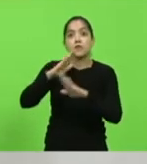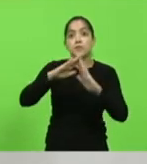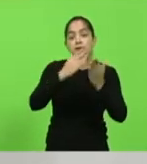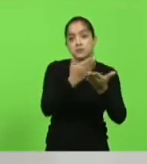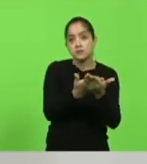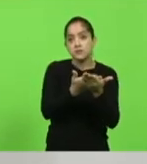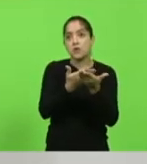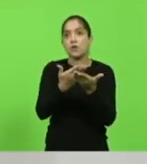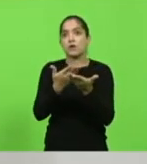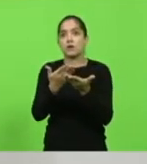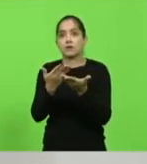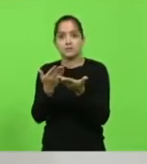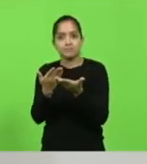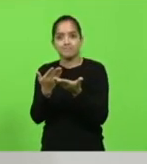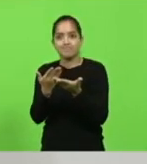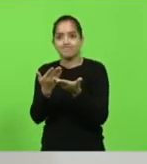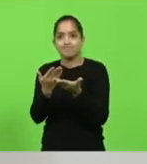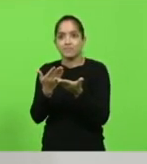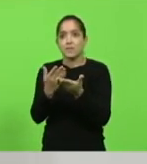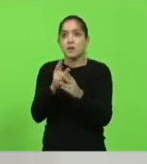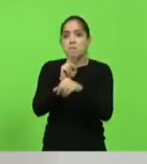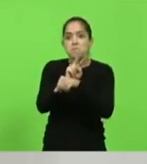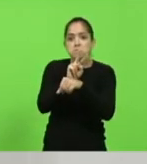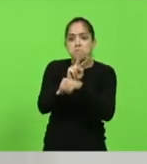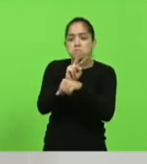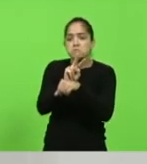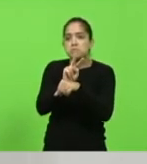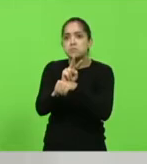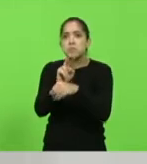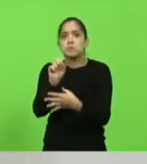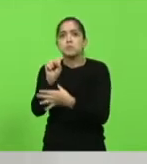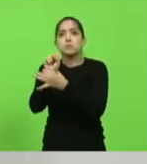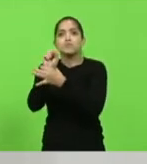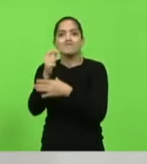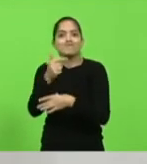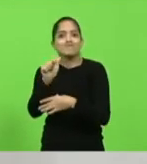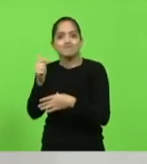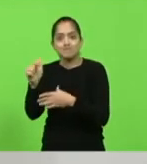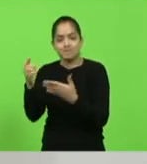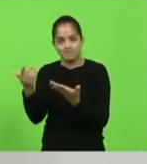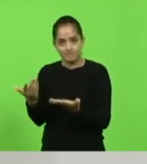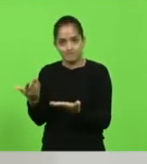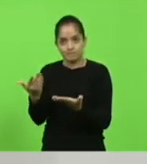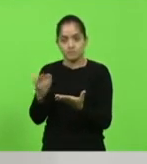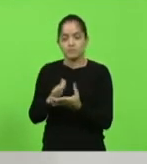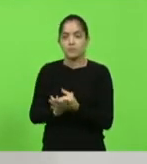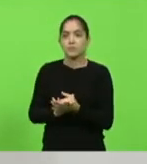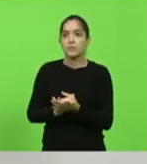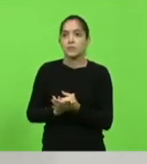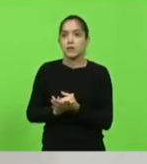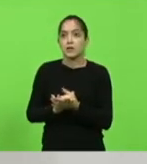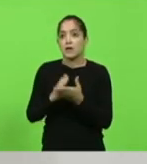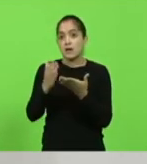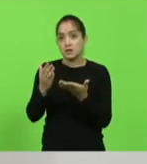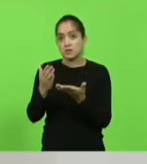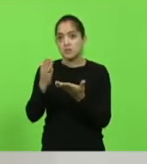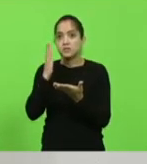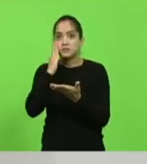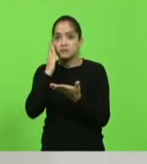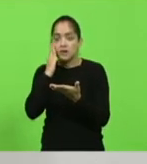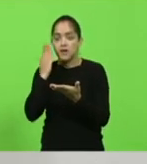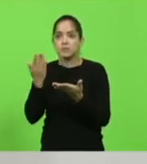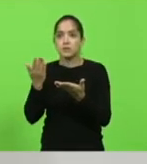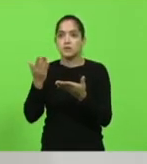estão na mão desses marginais então não pode ainda nós entendemos até quando aquela